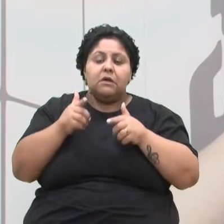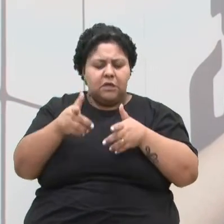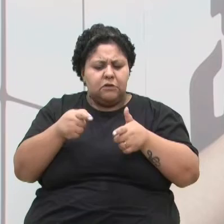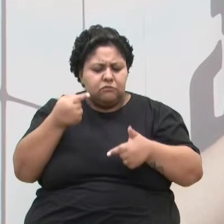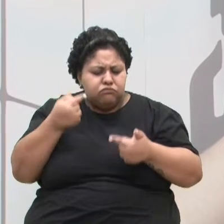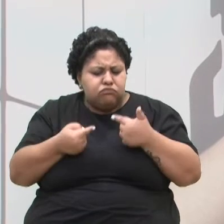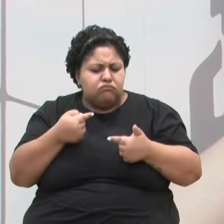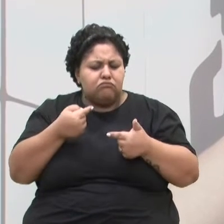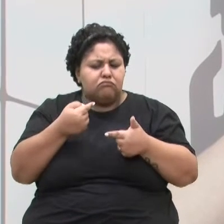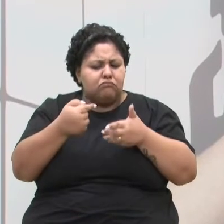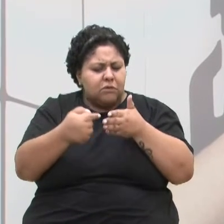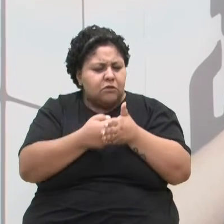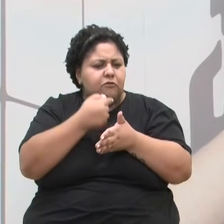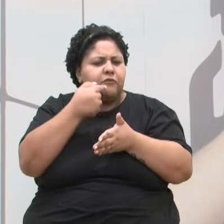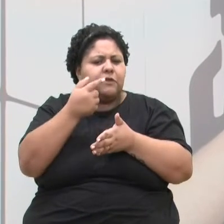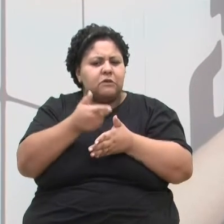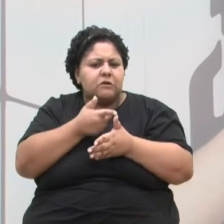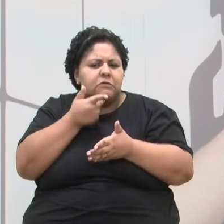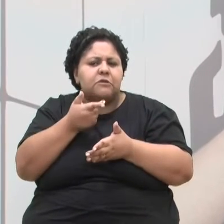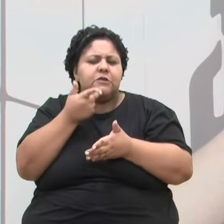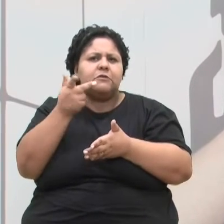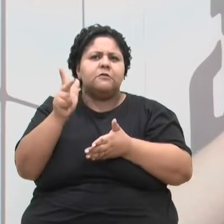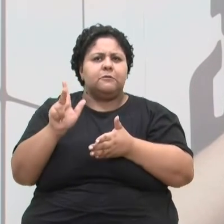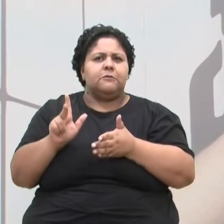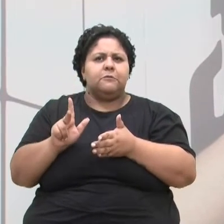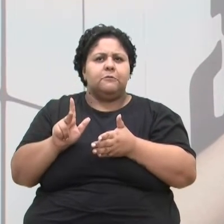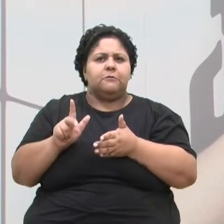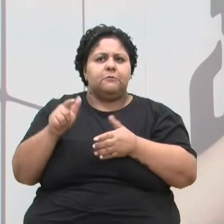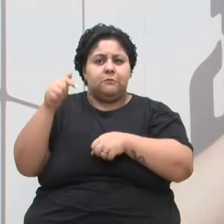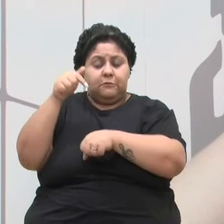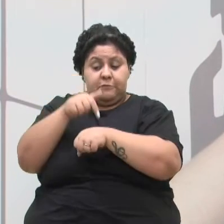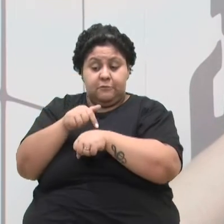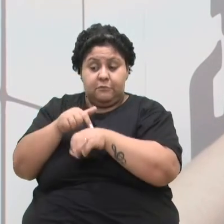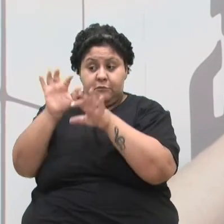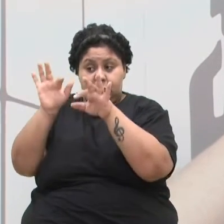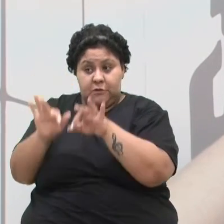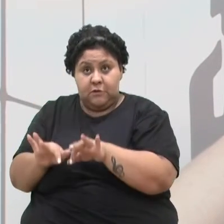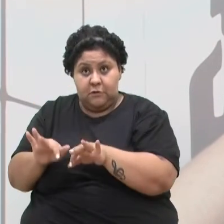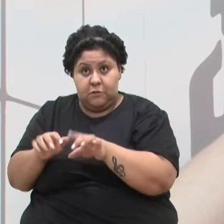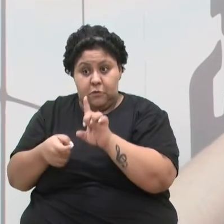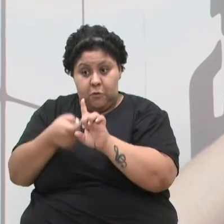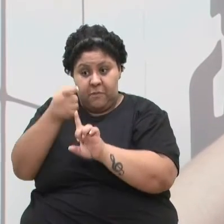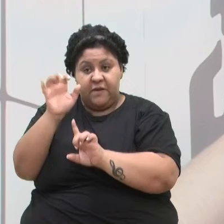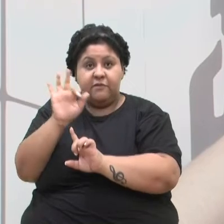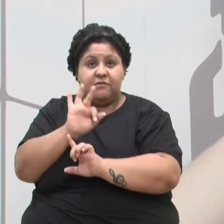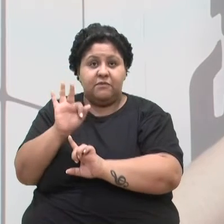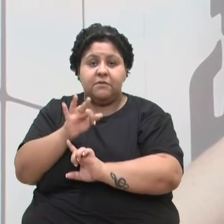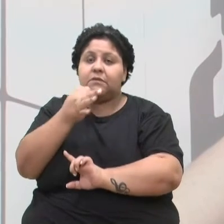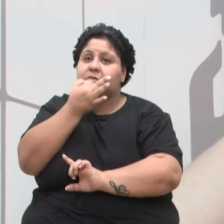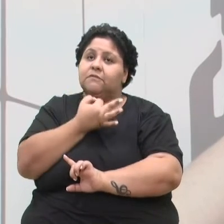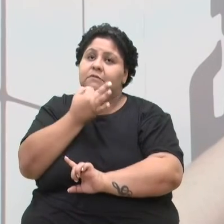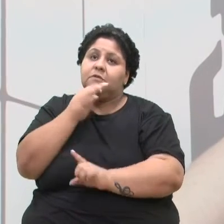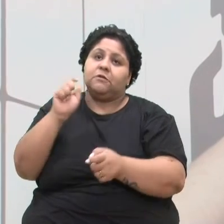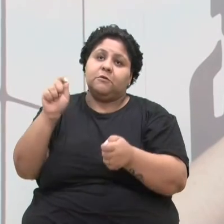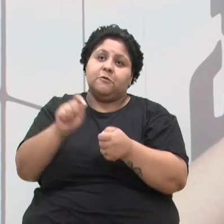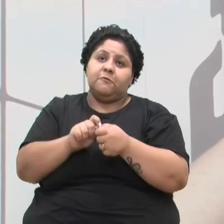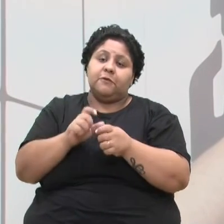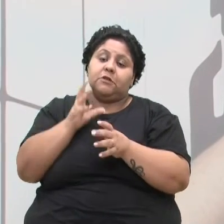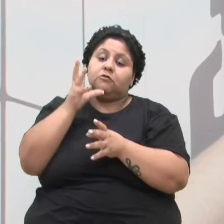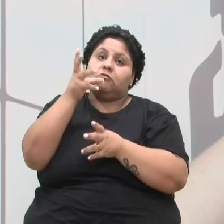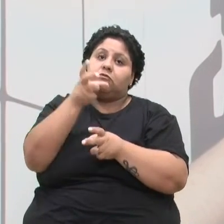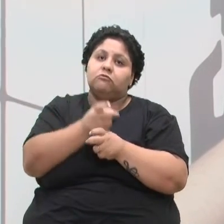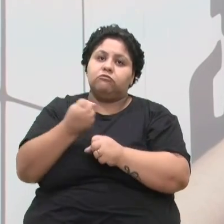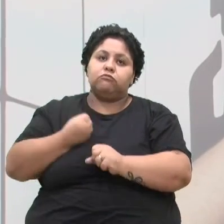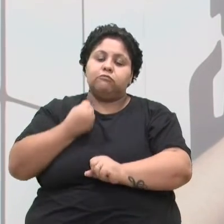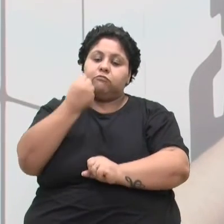debate, um questionamento que eu fiz questão de trazer justamente nesse momento, que está encerrando o mês de fevereiro, e Caxias do Sul fez o seu balanço e